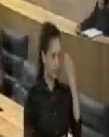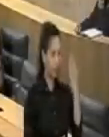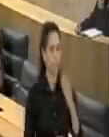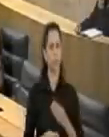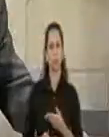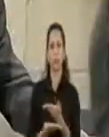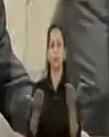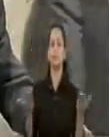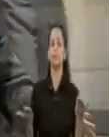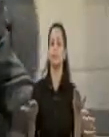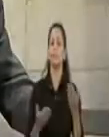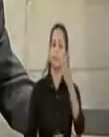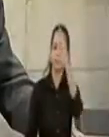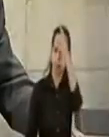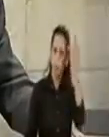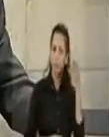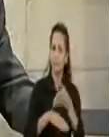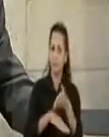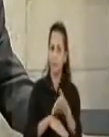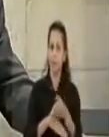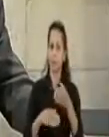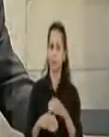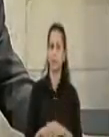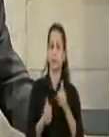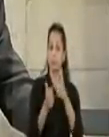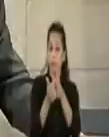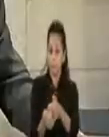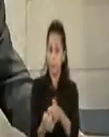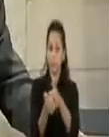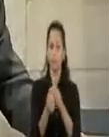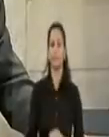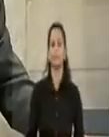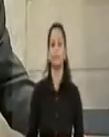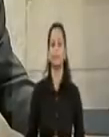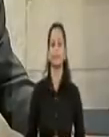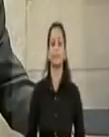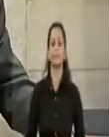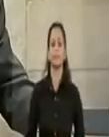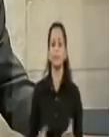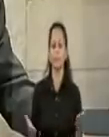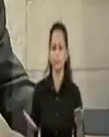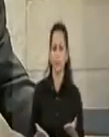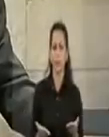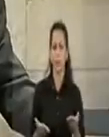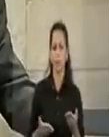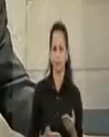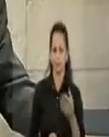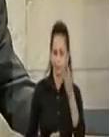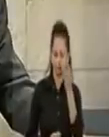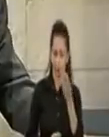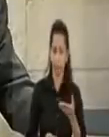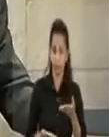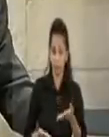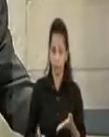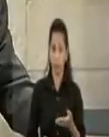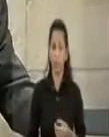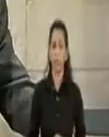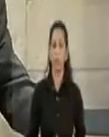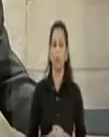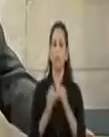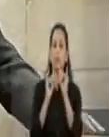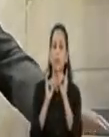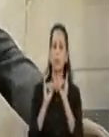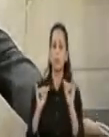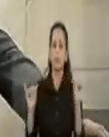Obrigado a todos os ouvintes, as pessoas que estão aqui nos acompanhando. Eu vim aqui hoje para